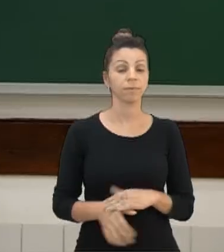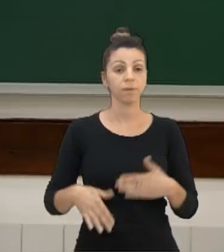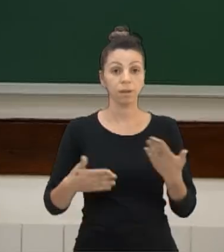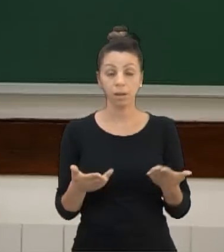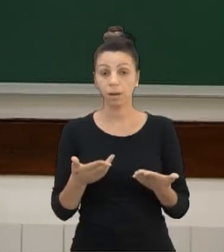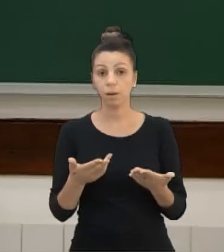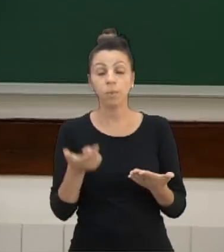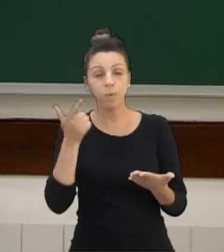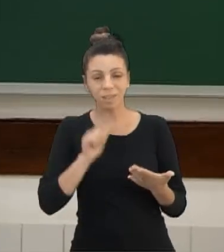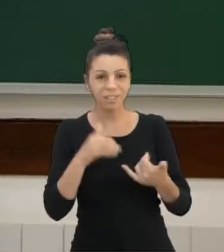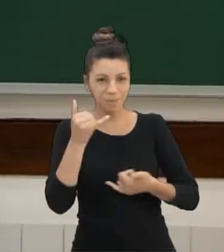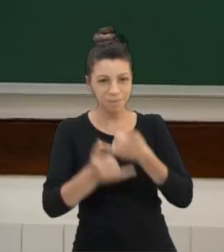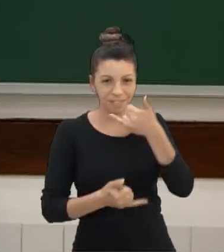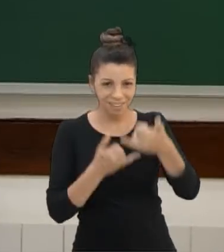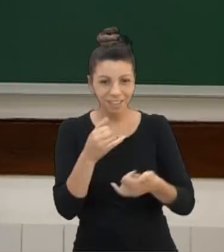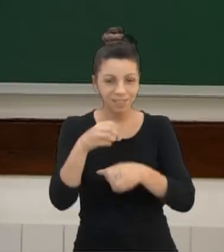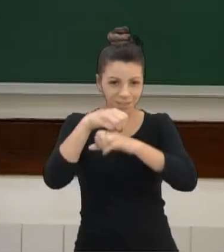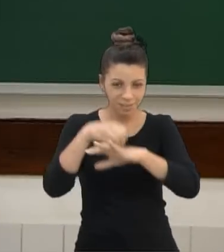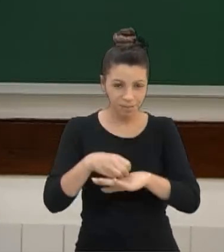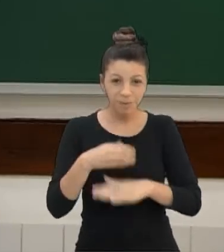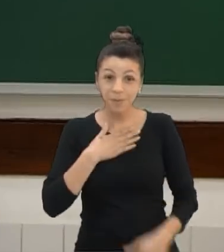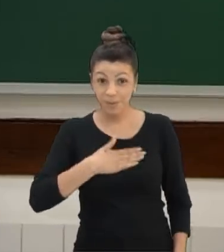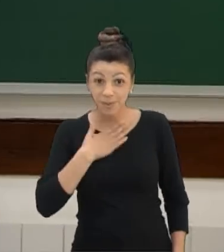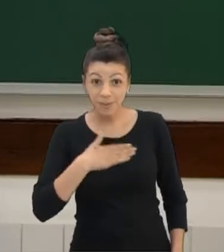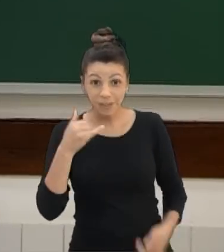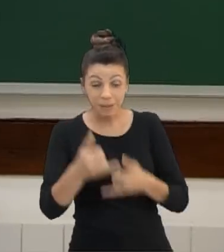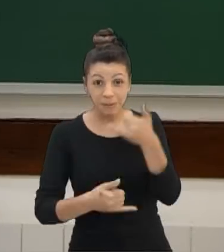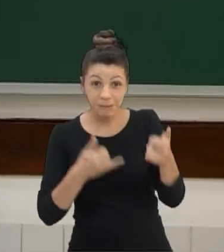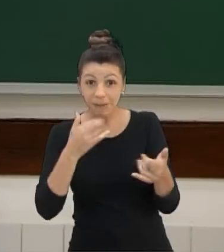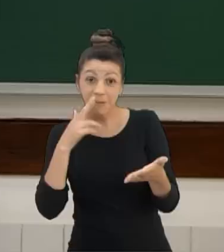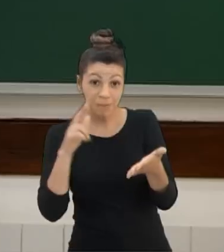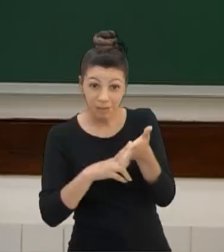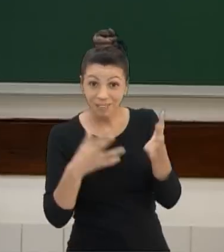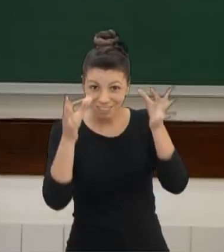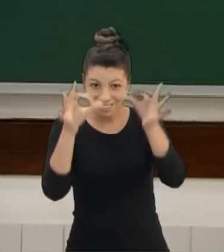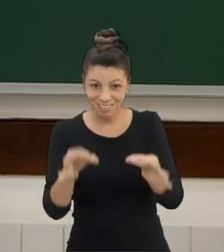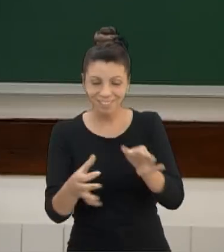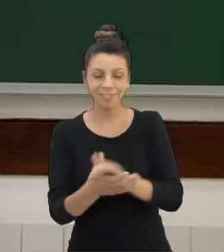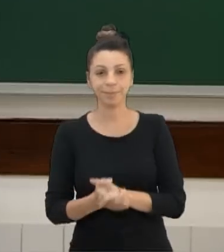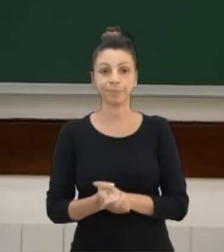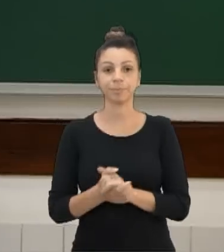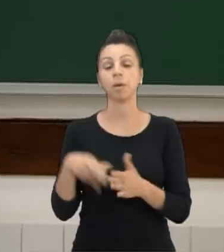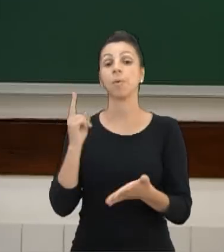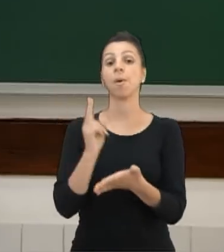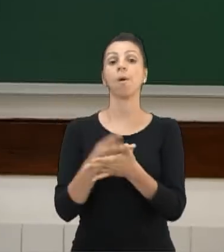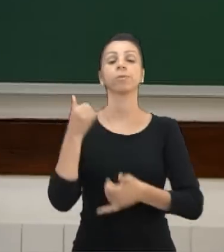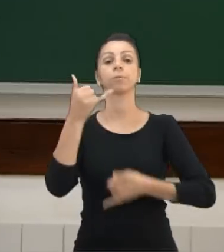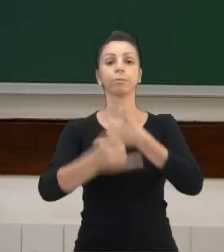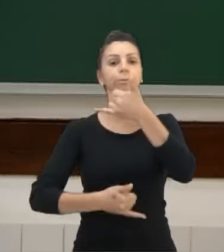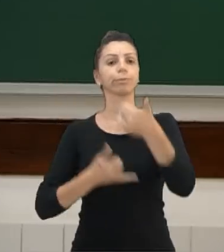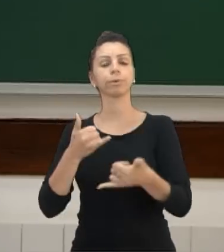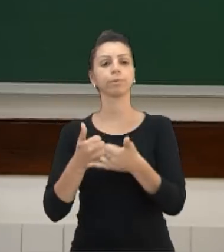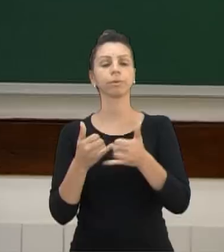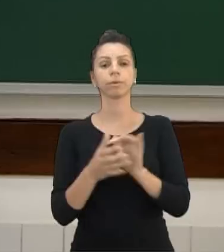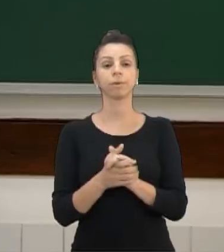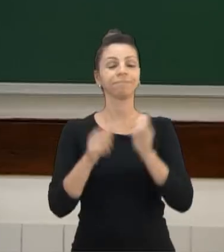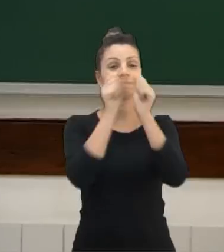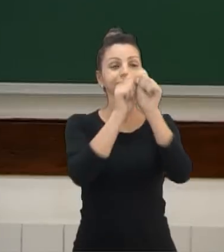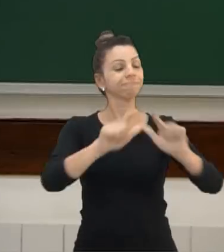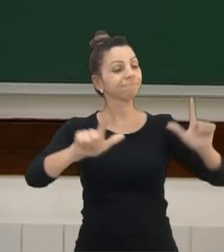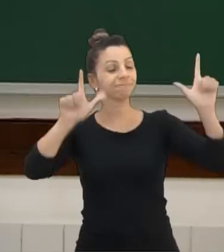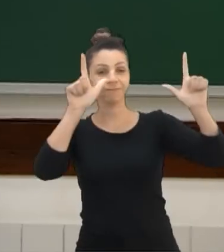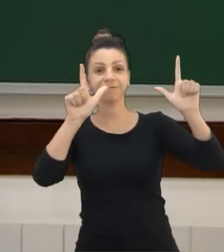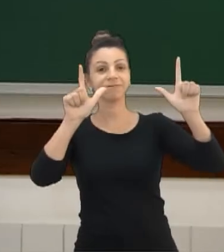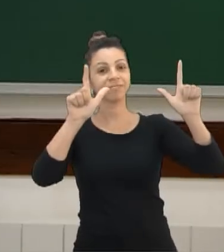E aí, os senhores jogaram o aplicativo? Gostaram do jogo? Acertaram as respostas? Continuem jogando, toda vez que abrirem vai ser como se